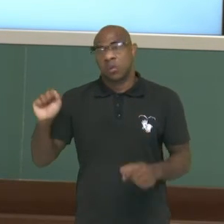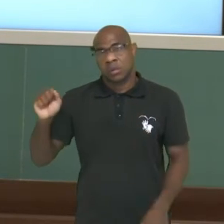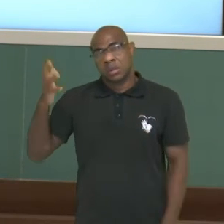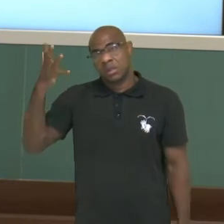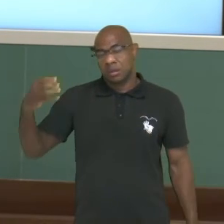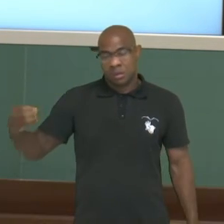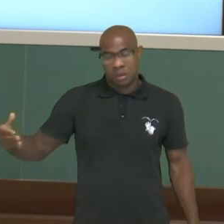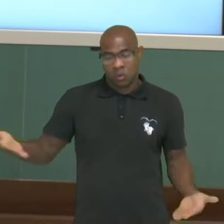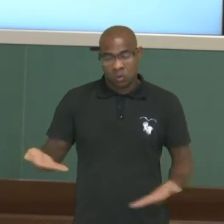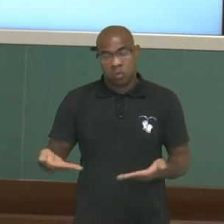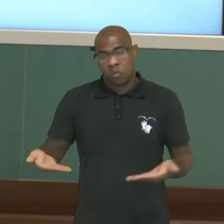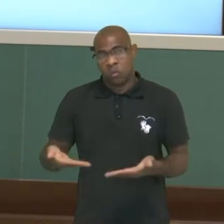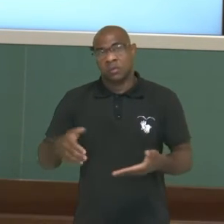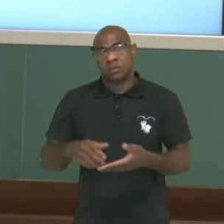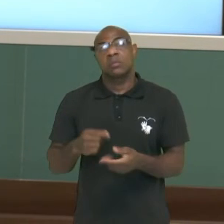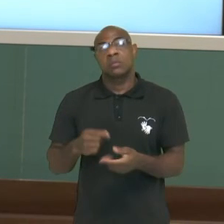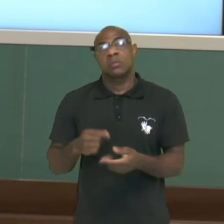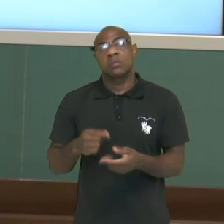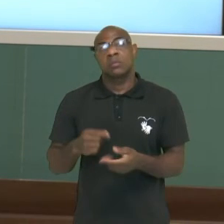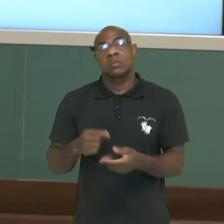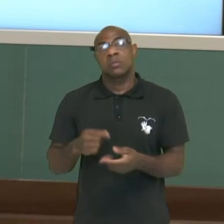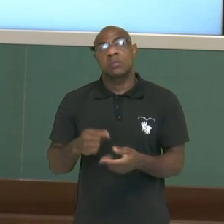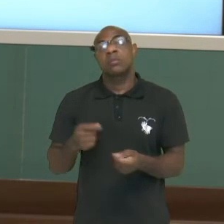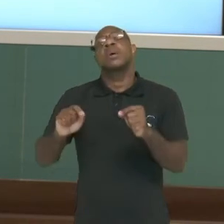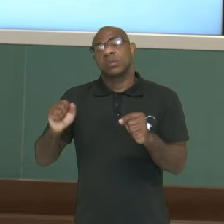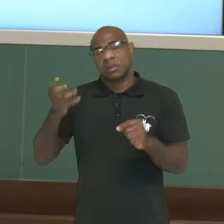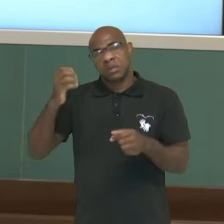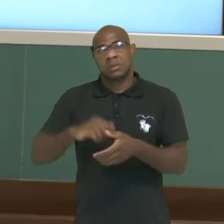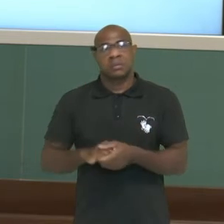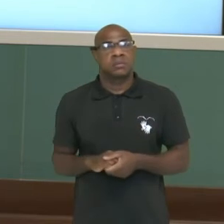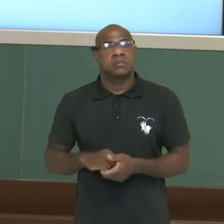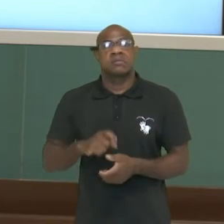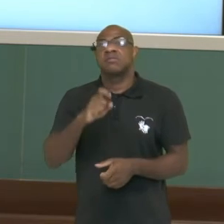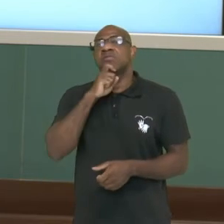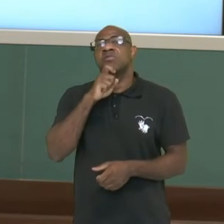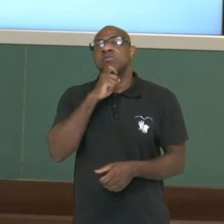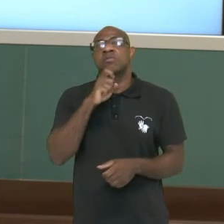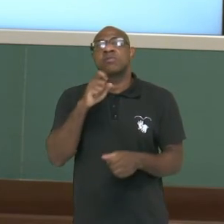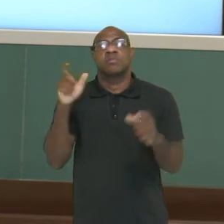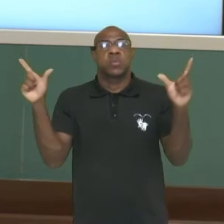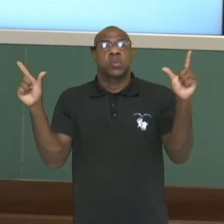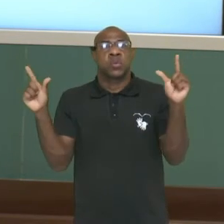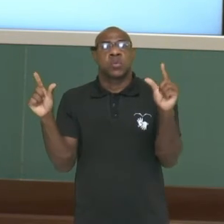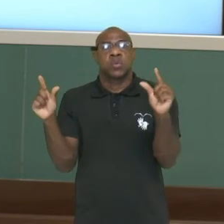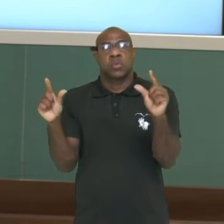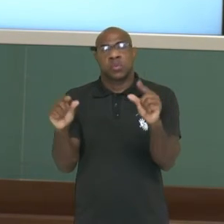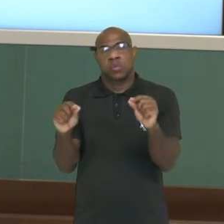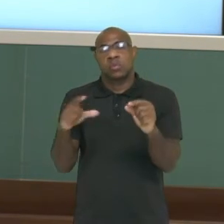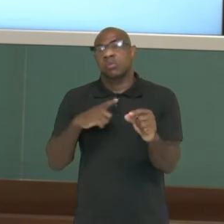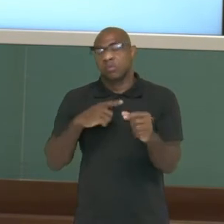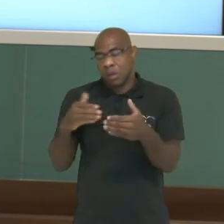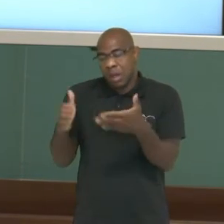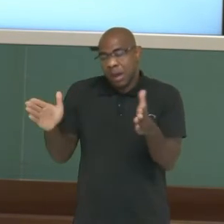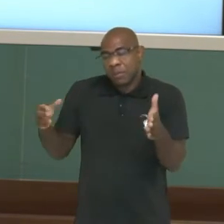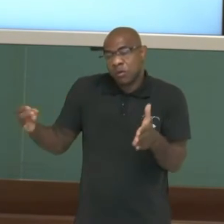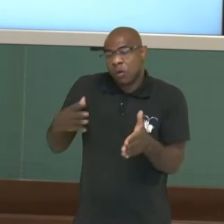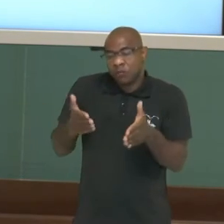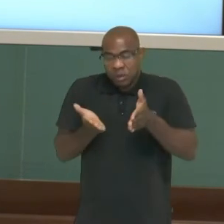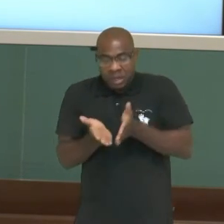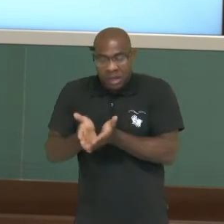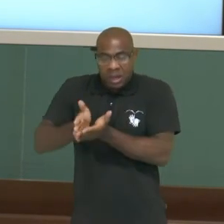isso vem ocasionando. Olha só, o degelo do Ártico abre oportunidade para criar nova rota comercial